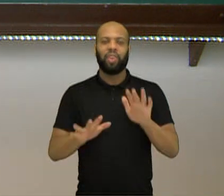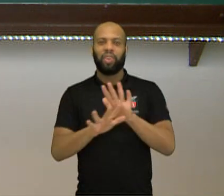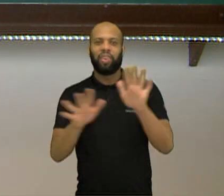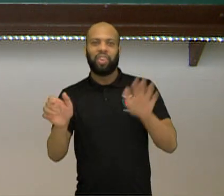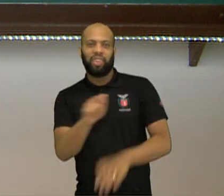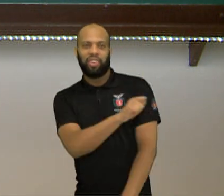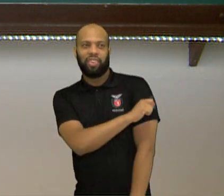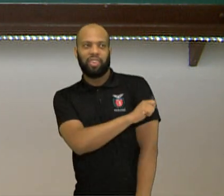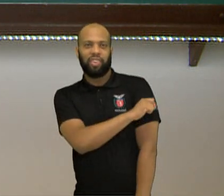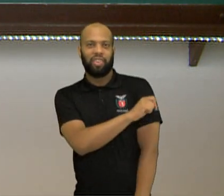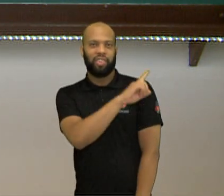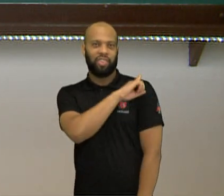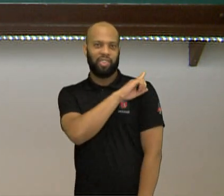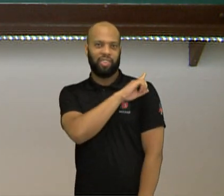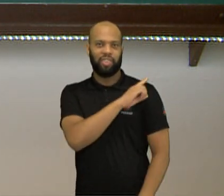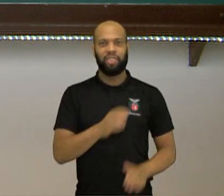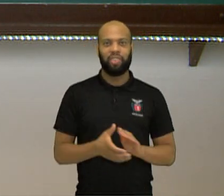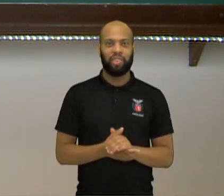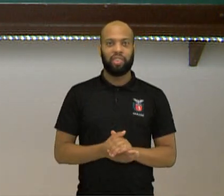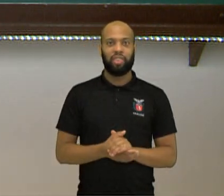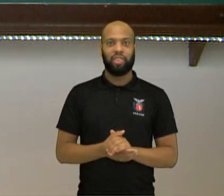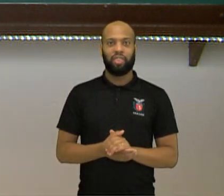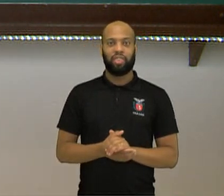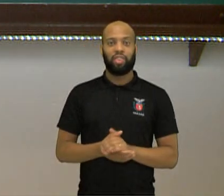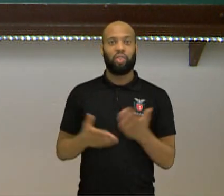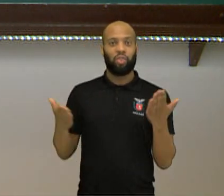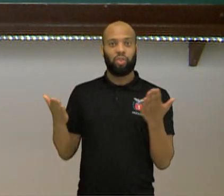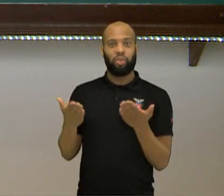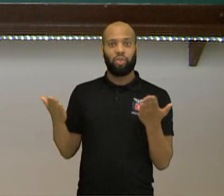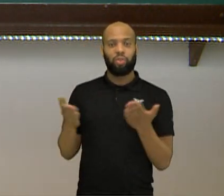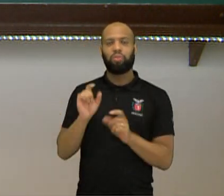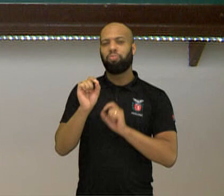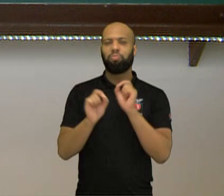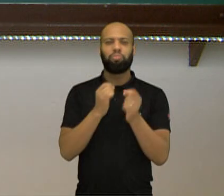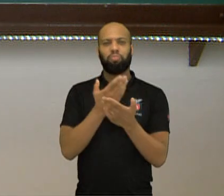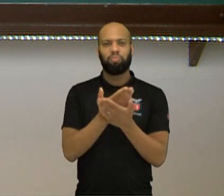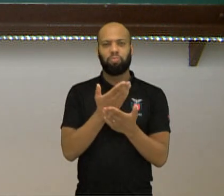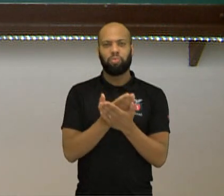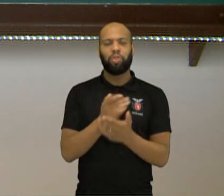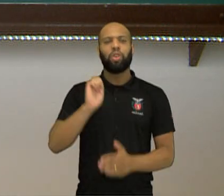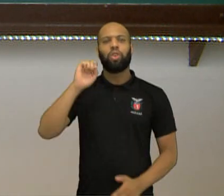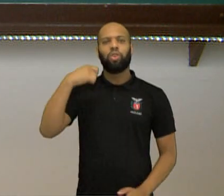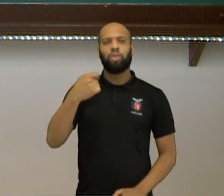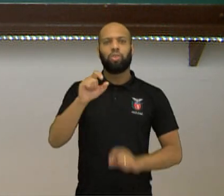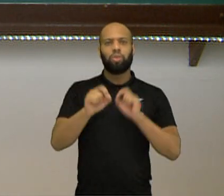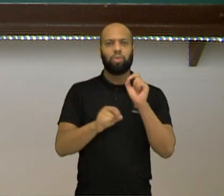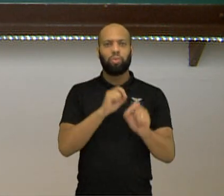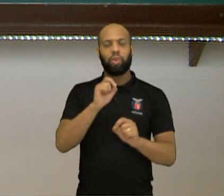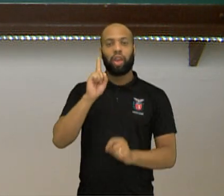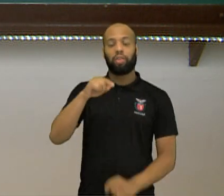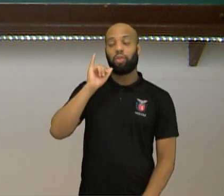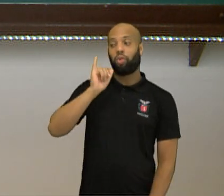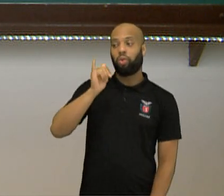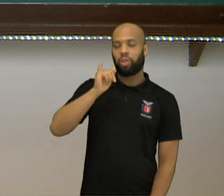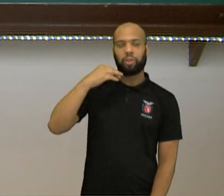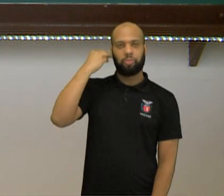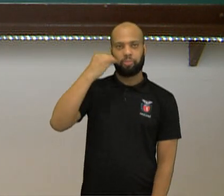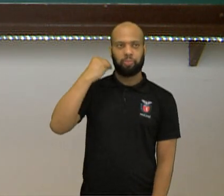Olá, estudantes da primeira série. Neste vídeo vamos falar sobre relato de